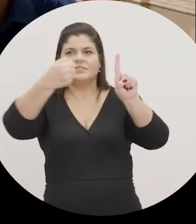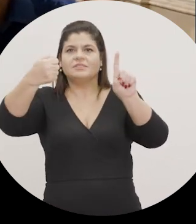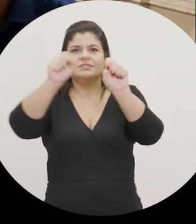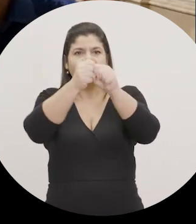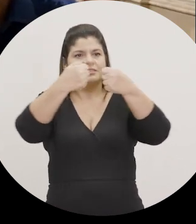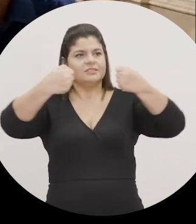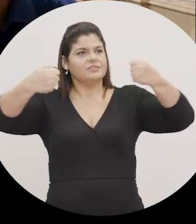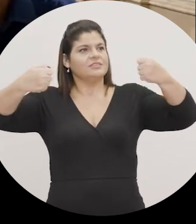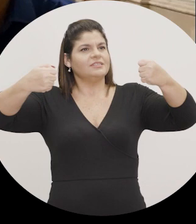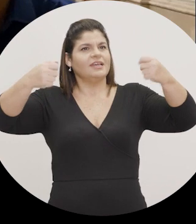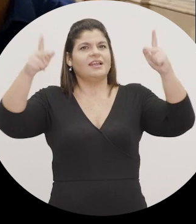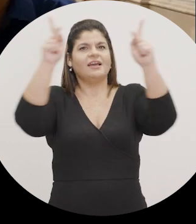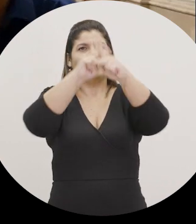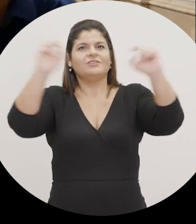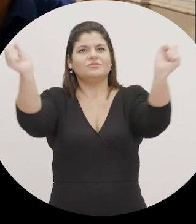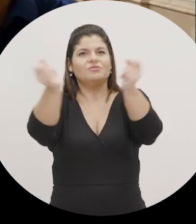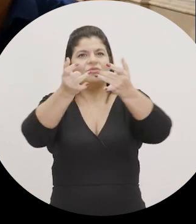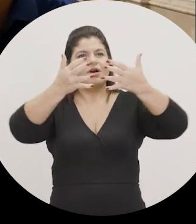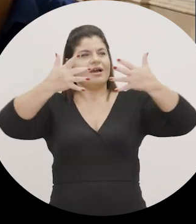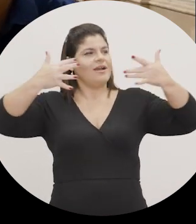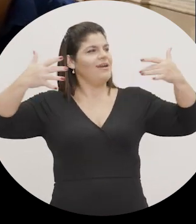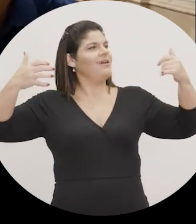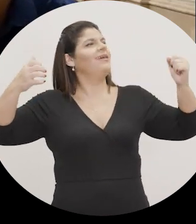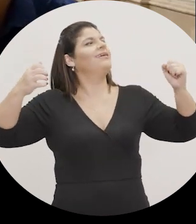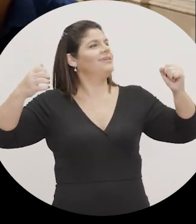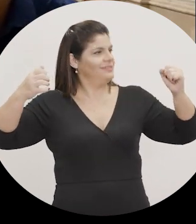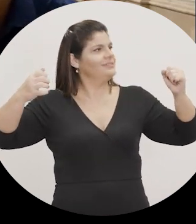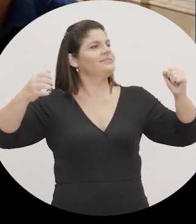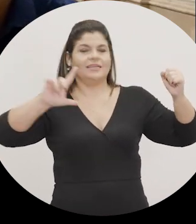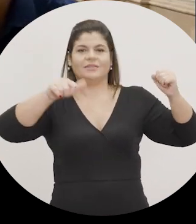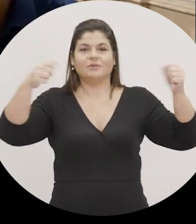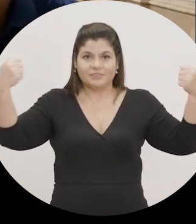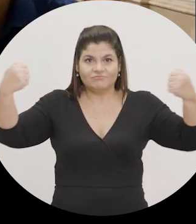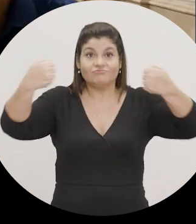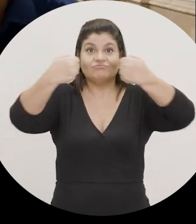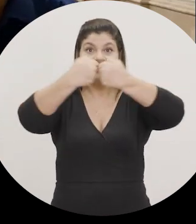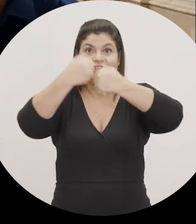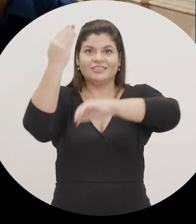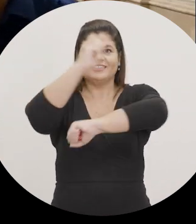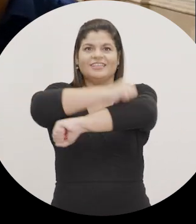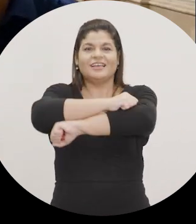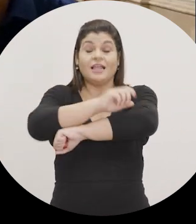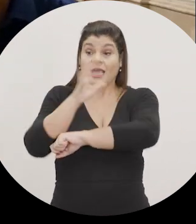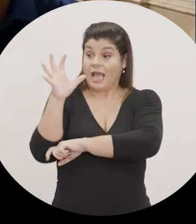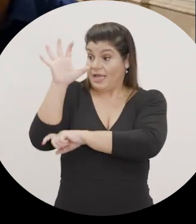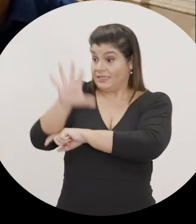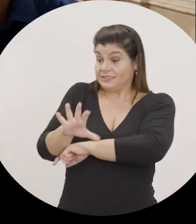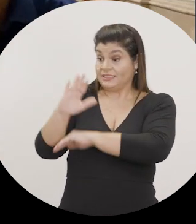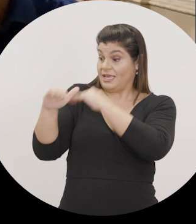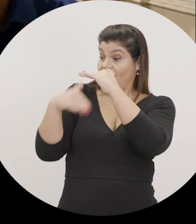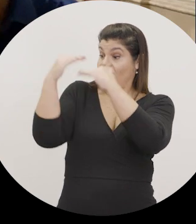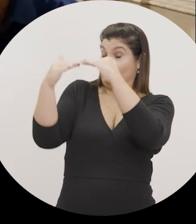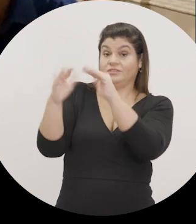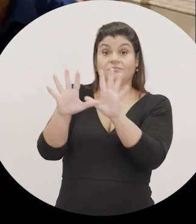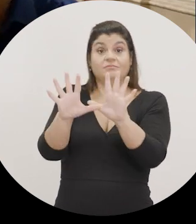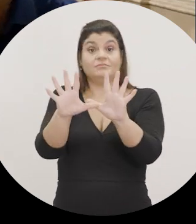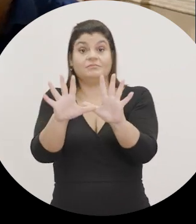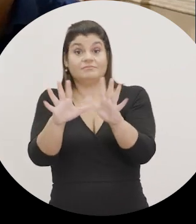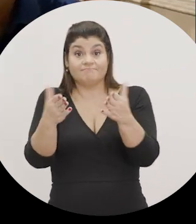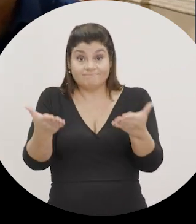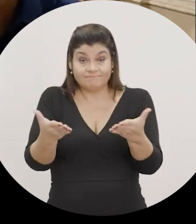o ar fresco inundar o quarto. E pouco depois, fecha a janela. Assim é a evolução.